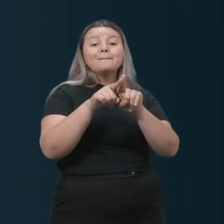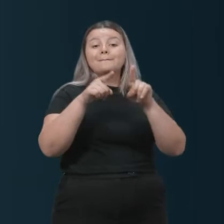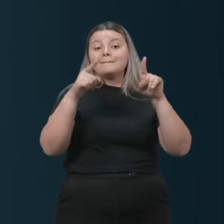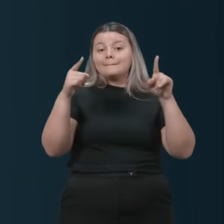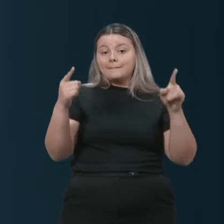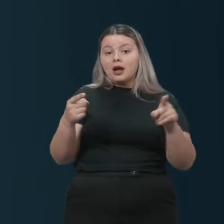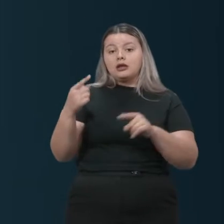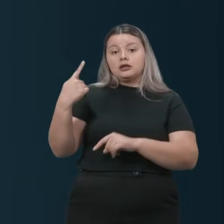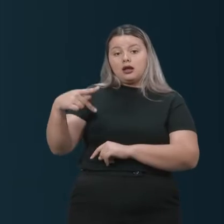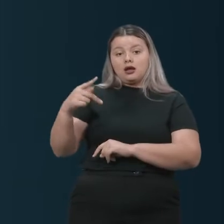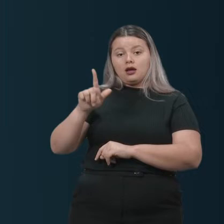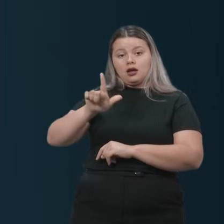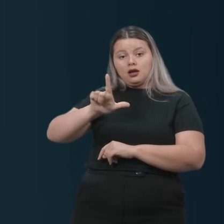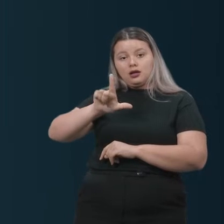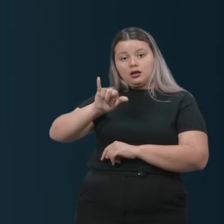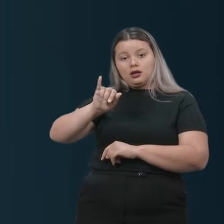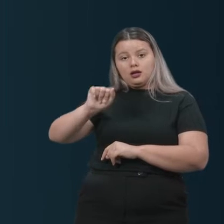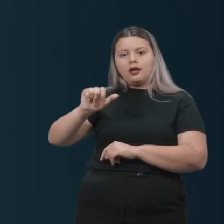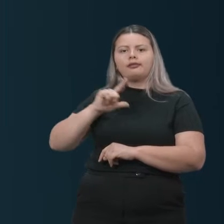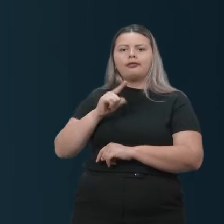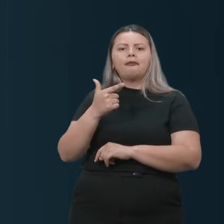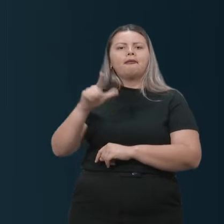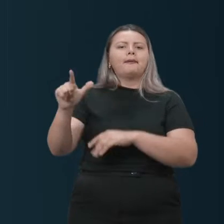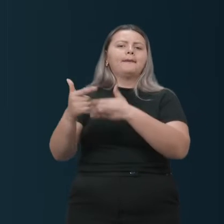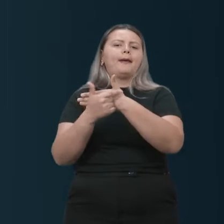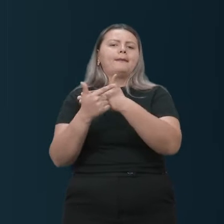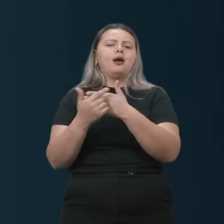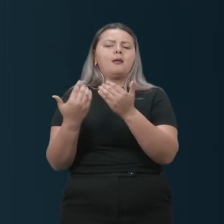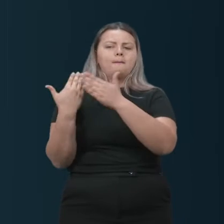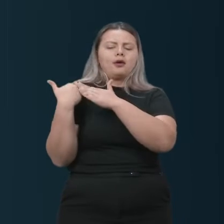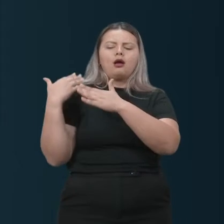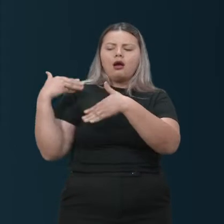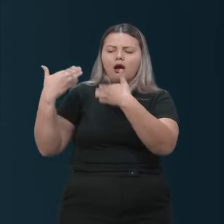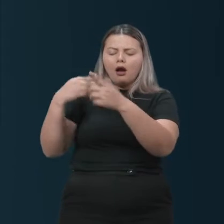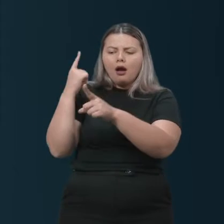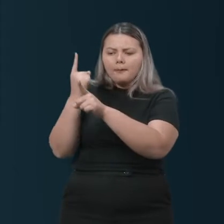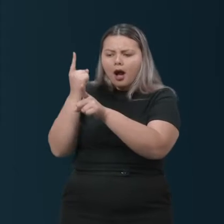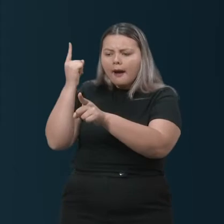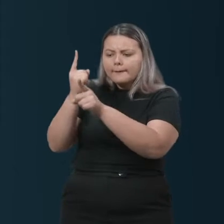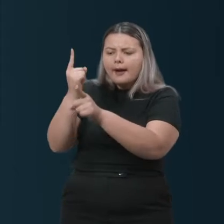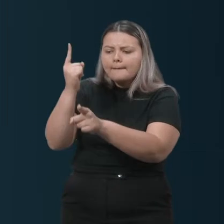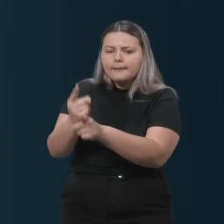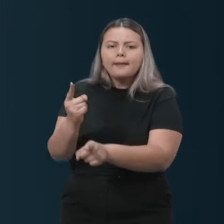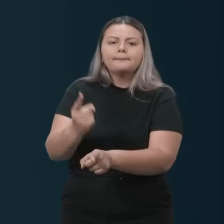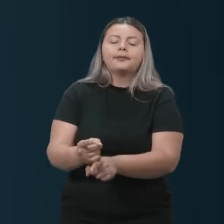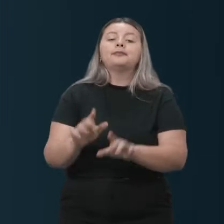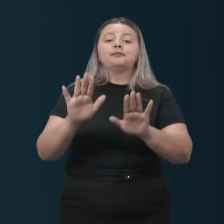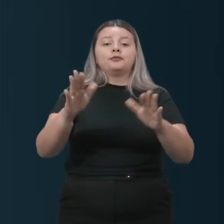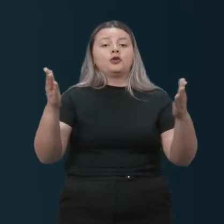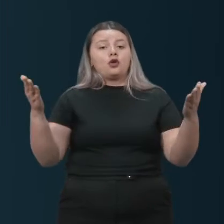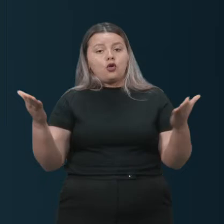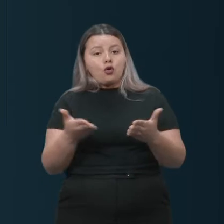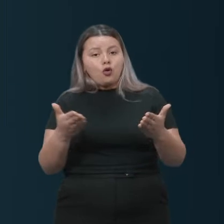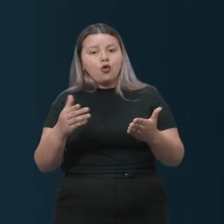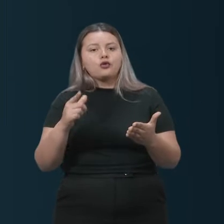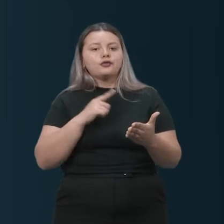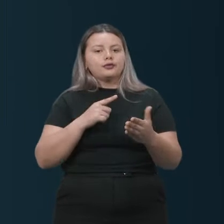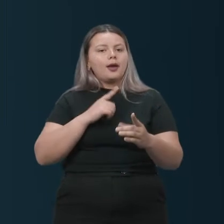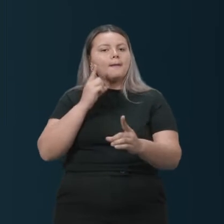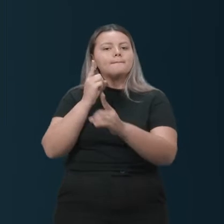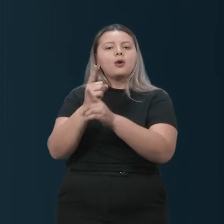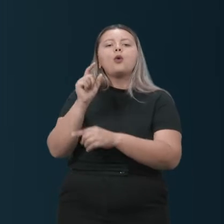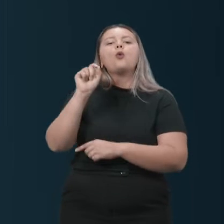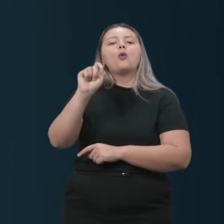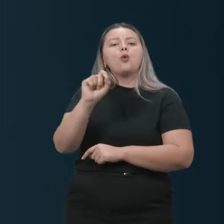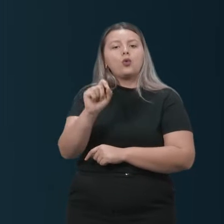unido. Mas as células da glia têm várias outras funções que foram descobertas ao longo do tempo. Hoje em dia, a gente